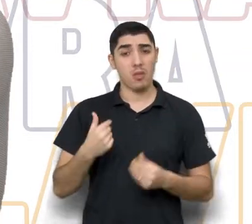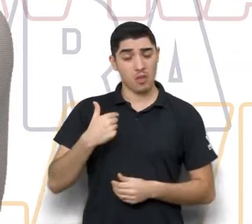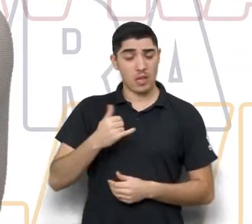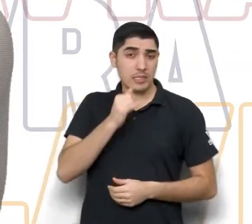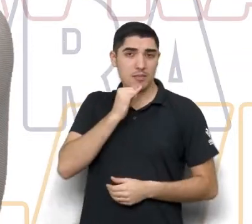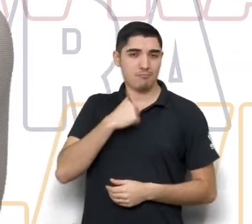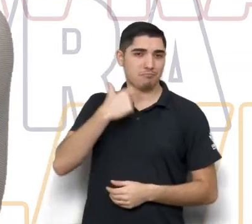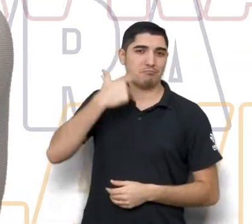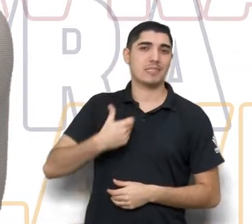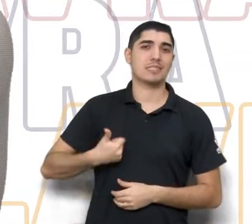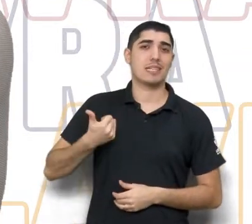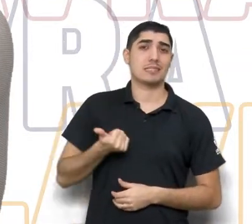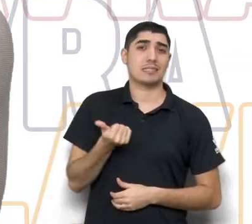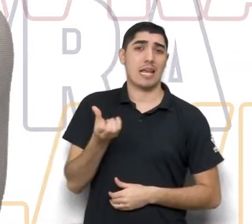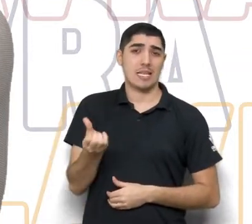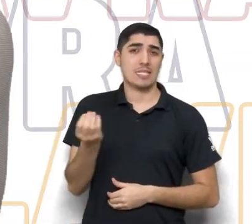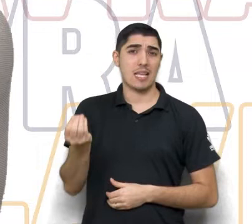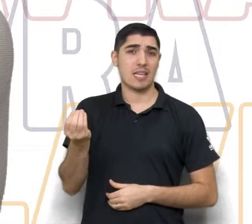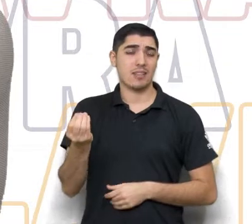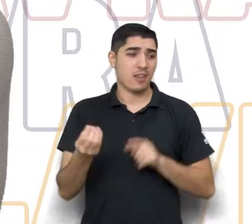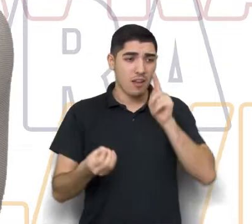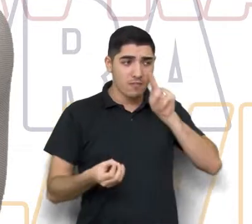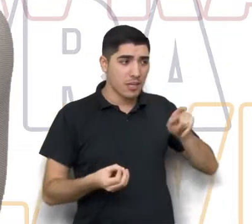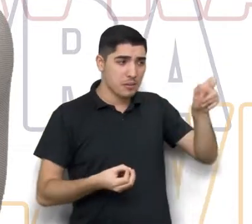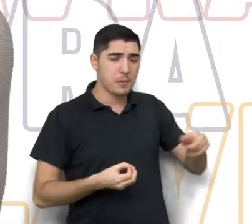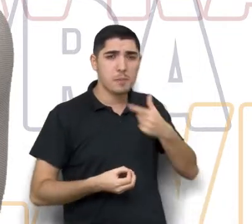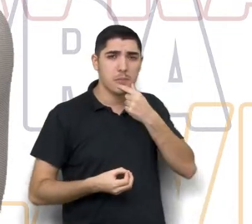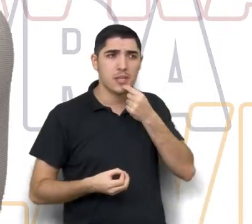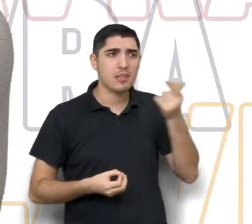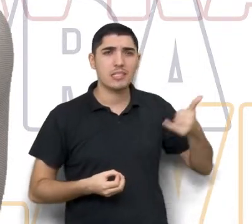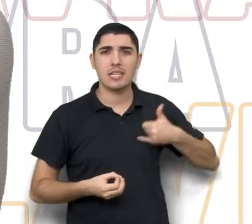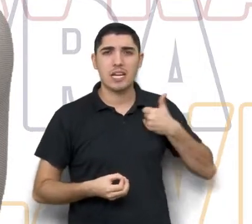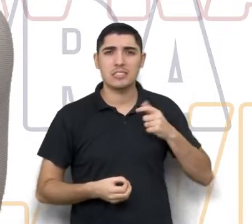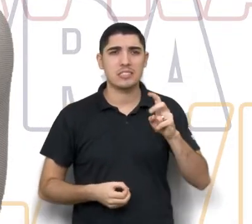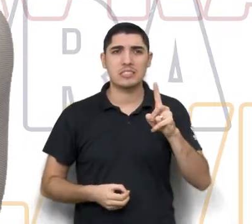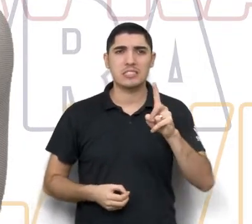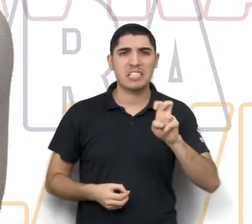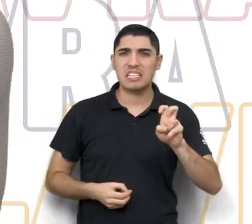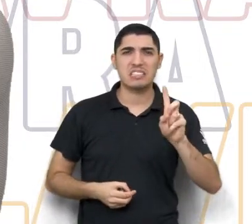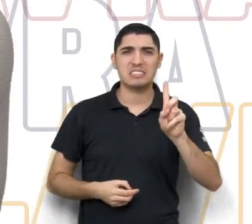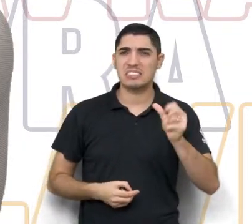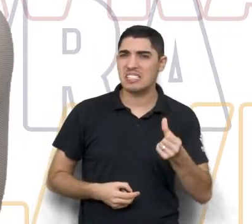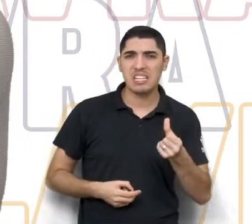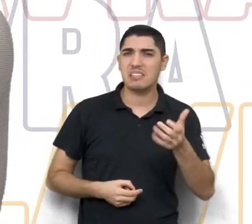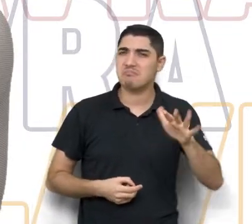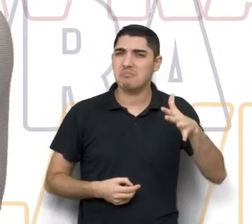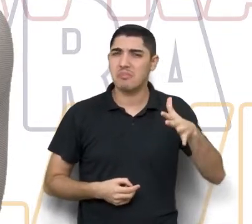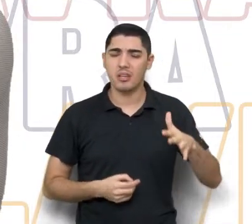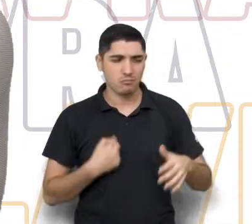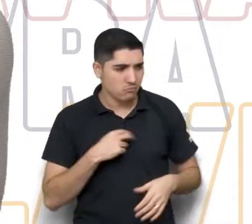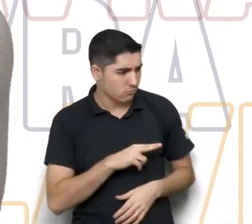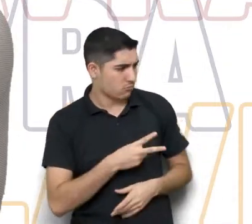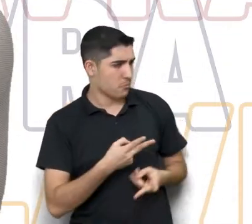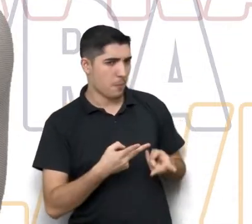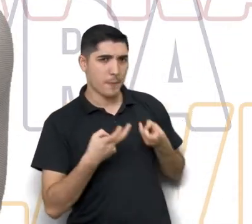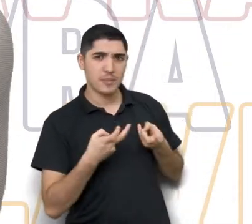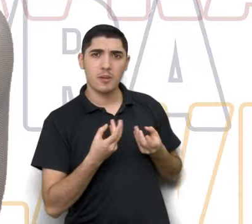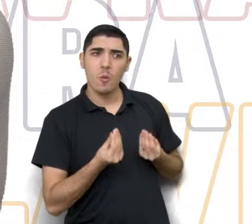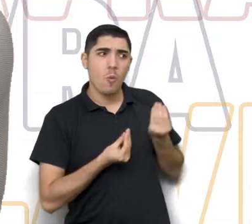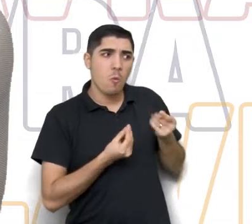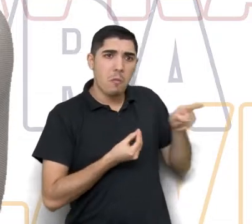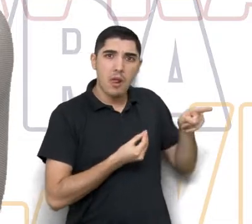anos de idade, você se depara com um menino que tem aí o quê? 15, 16 anos, e pensando a